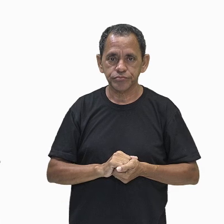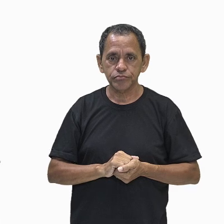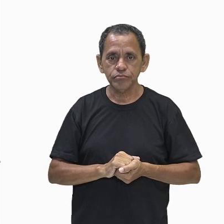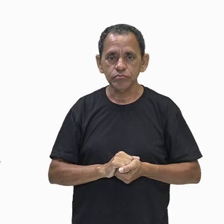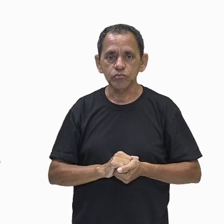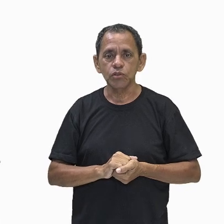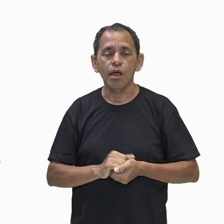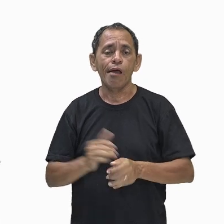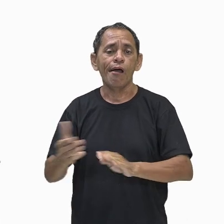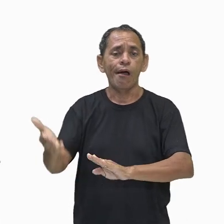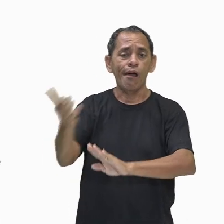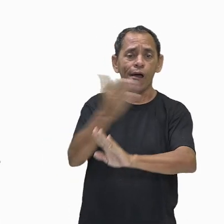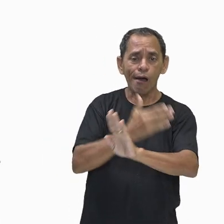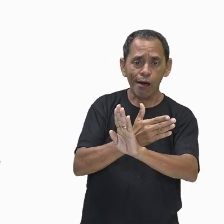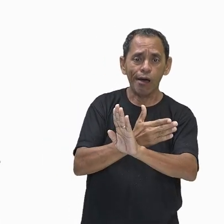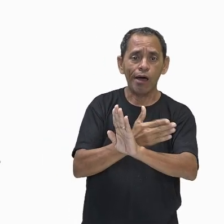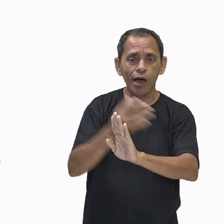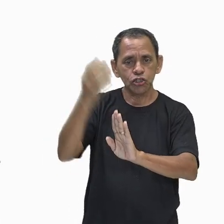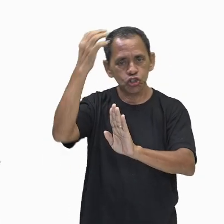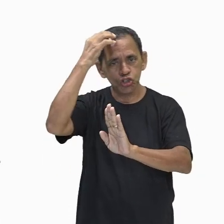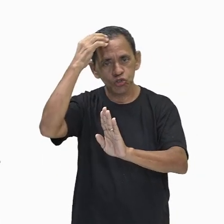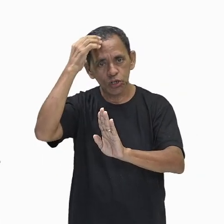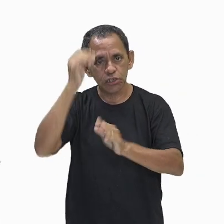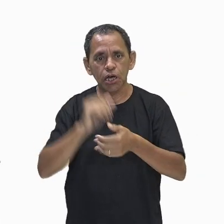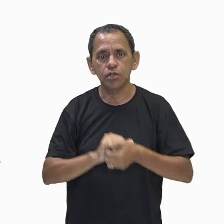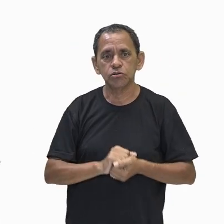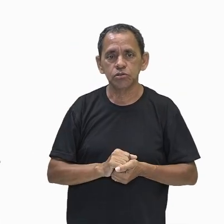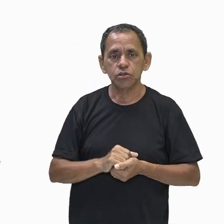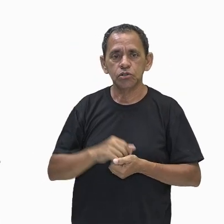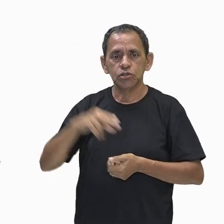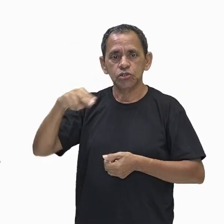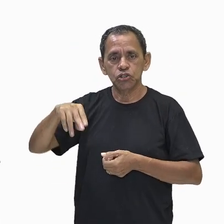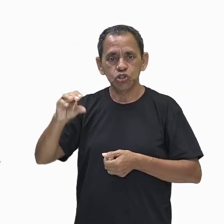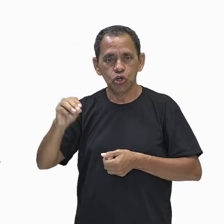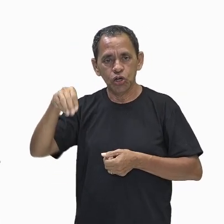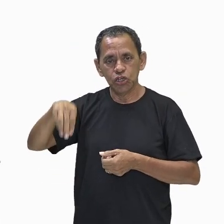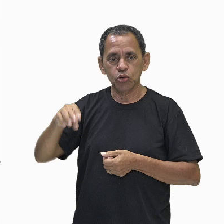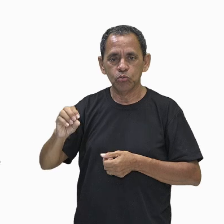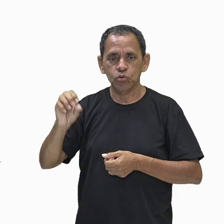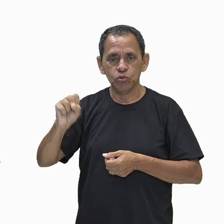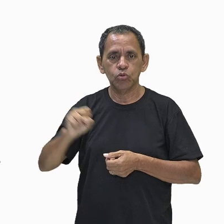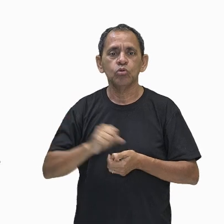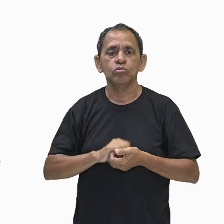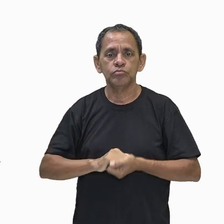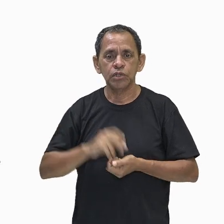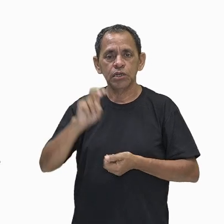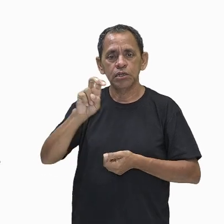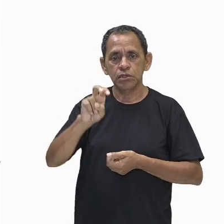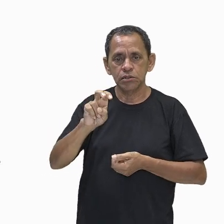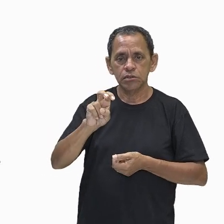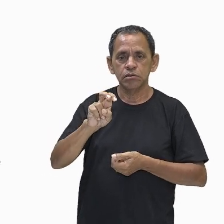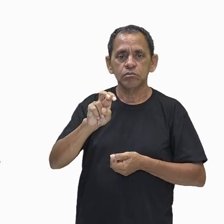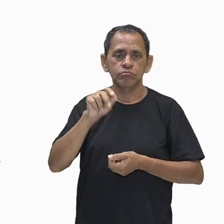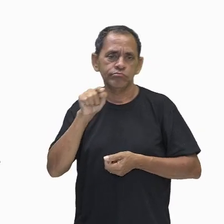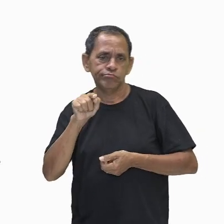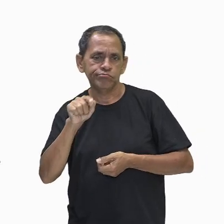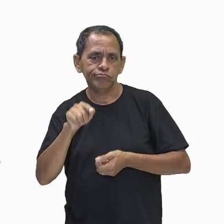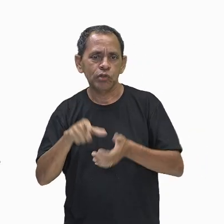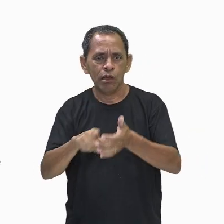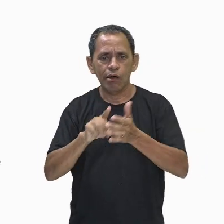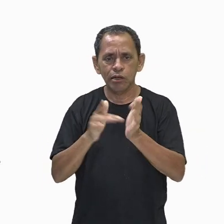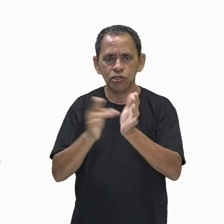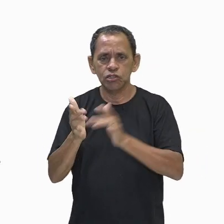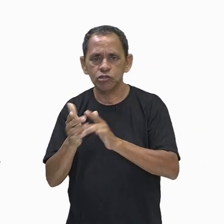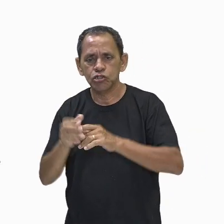é, então, aí a formação dos nomos, tá? Entre 5.000 a.C., aldeias de camponeses espalharam-se ao longo do